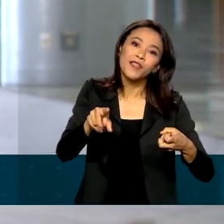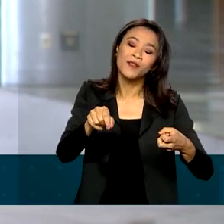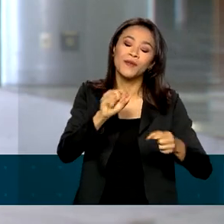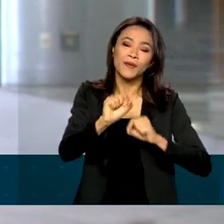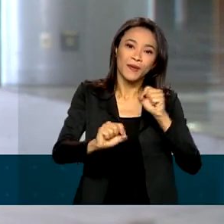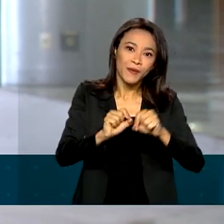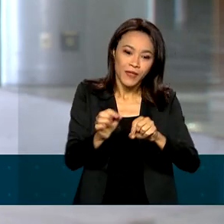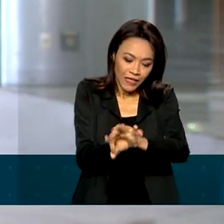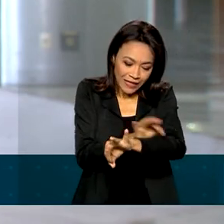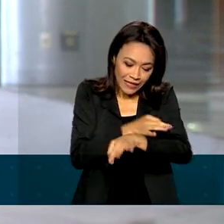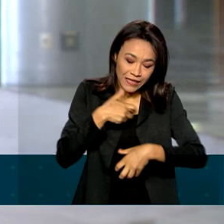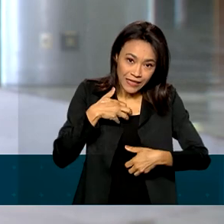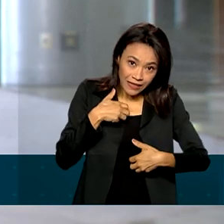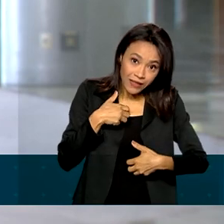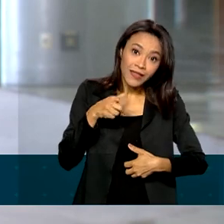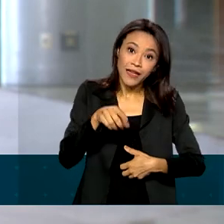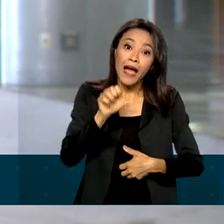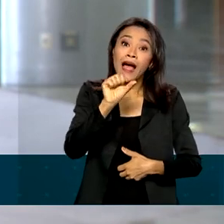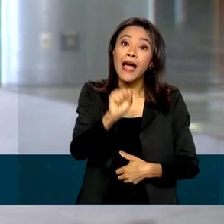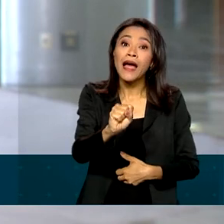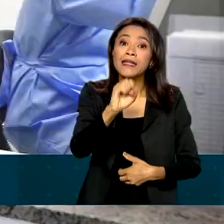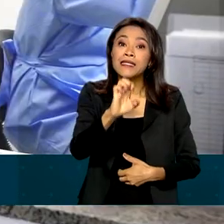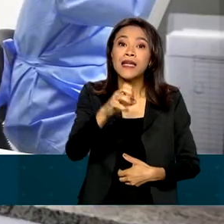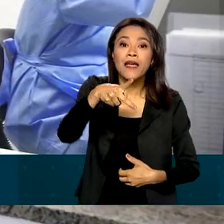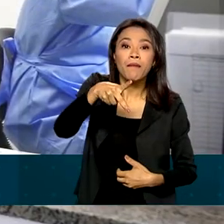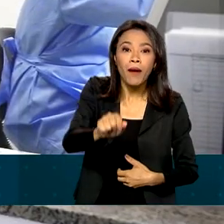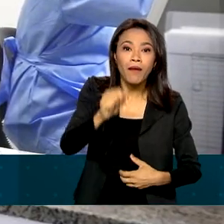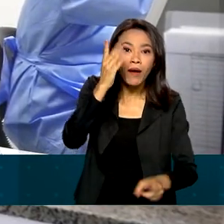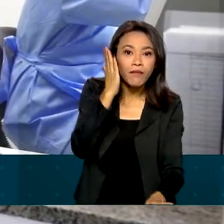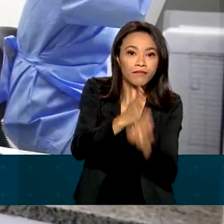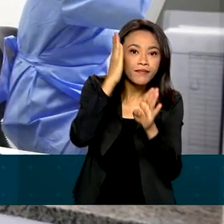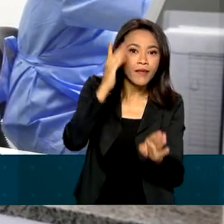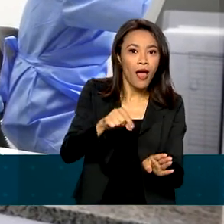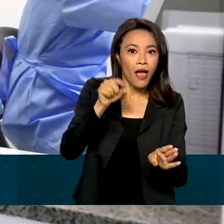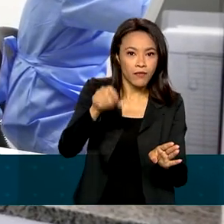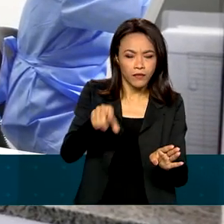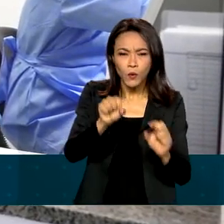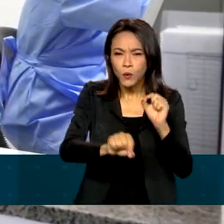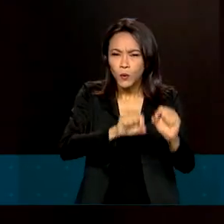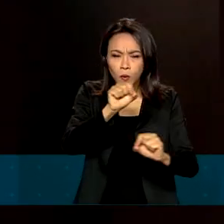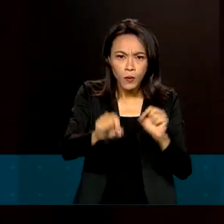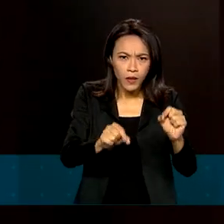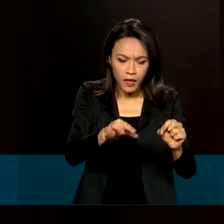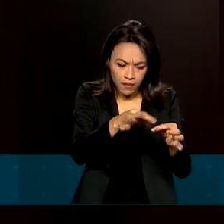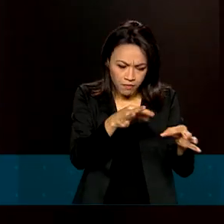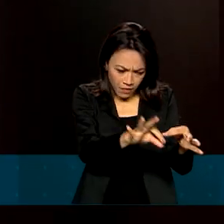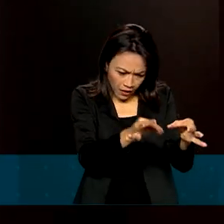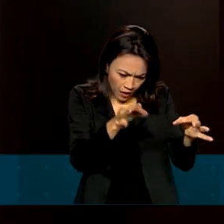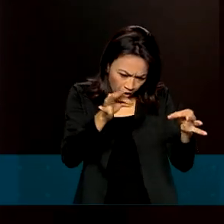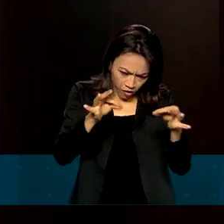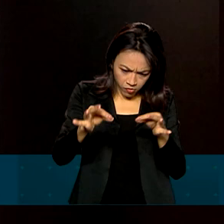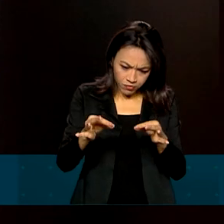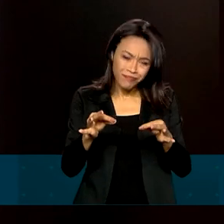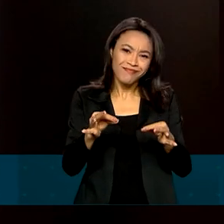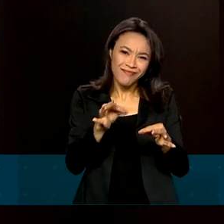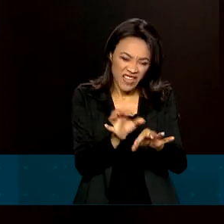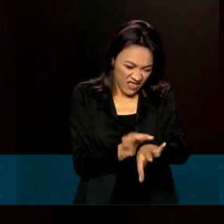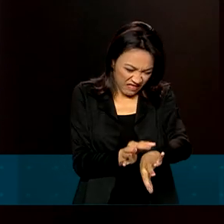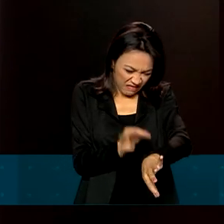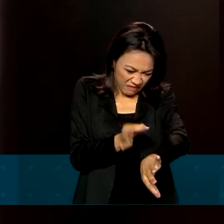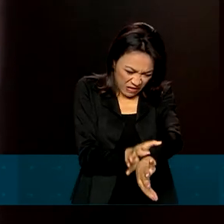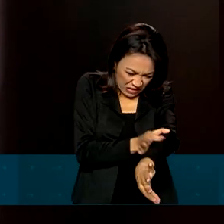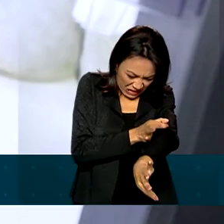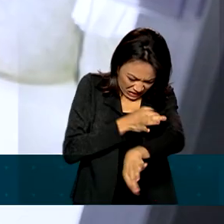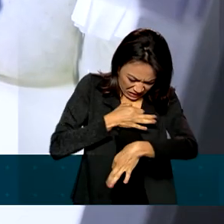como África ocidental né a identificação é feita a partir da amostra né de material coletado das lesões né de